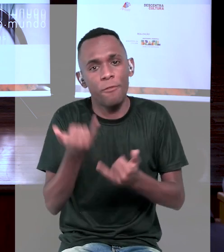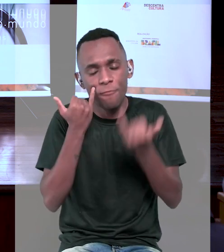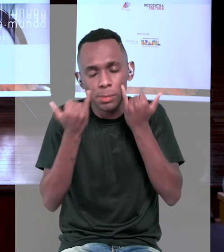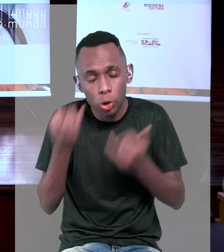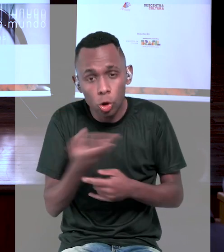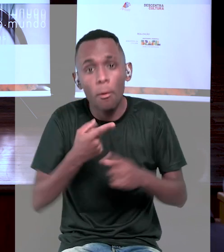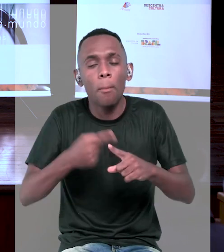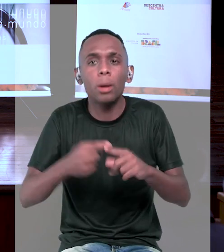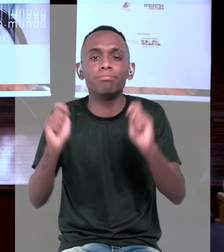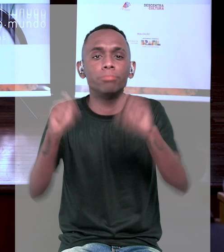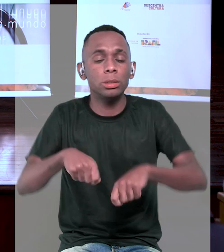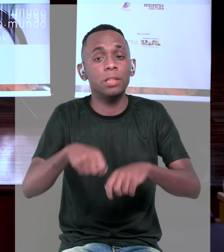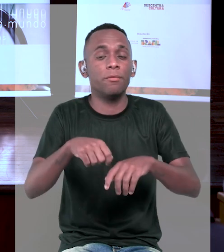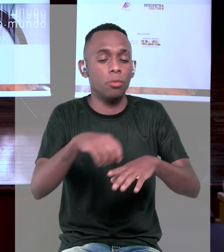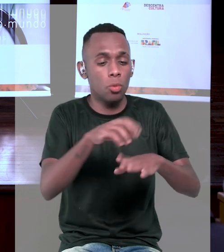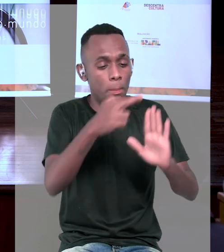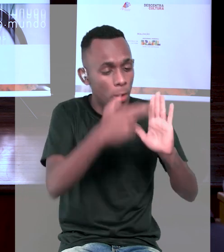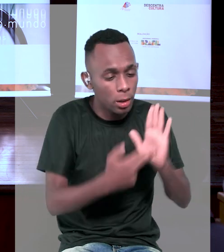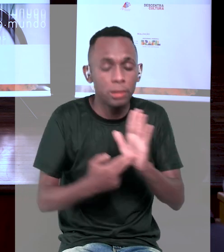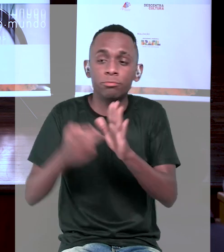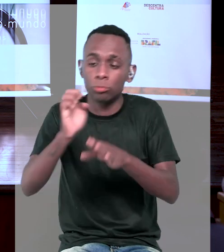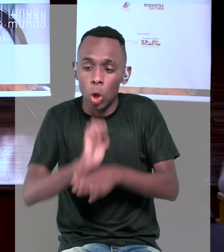dar tratamento impessoal para as coisas.